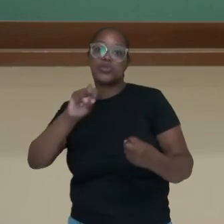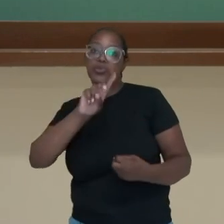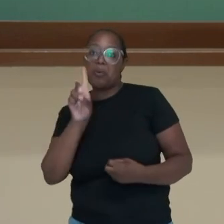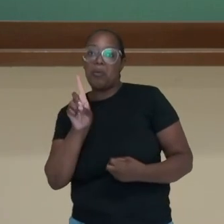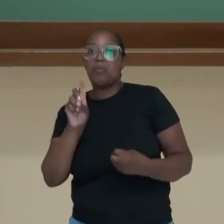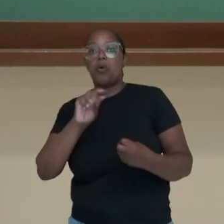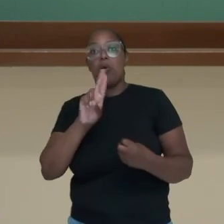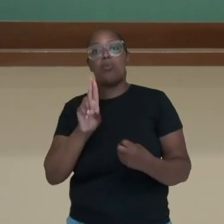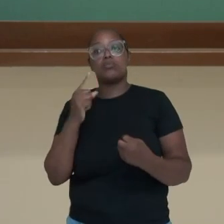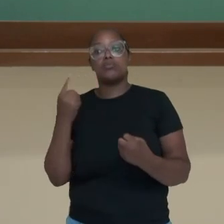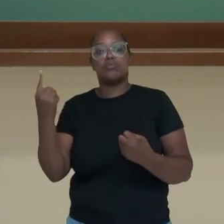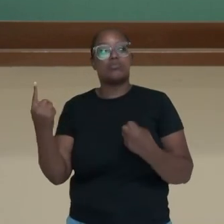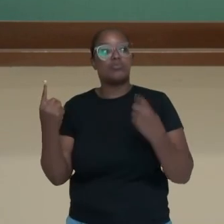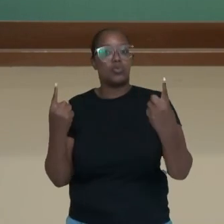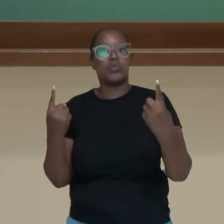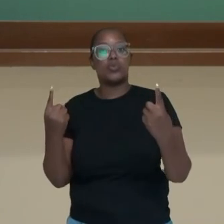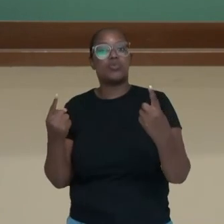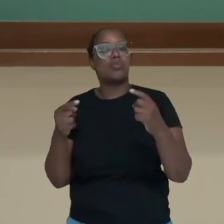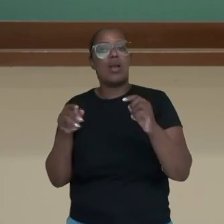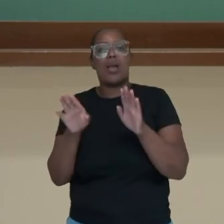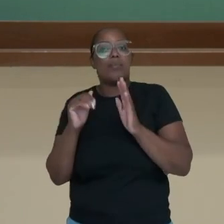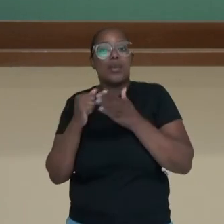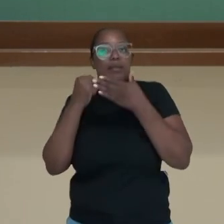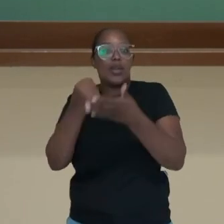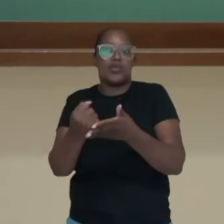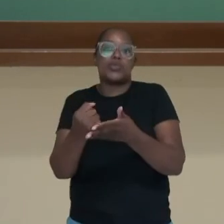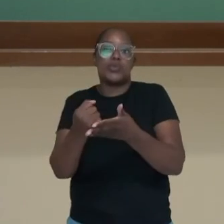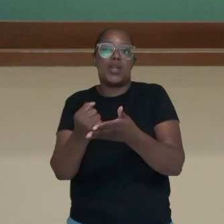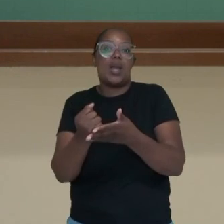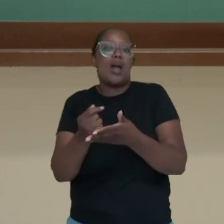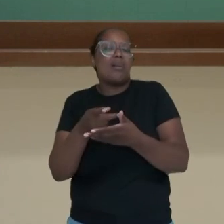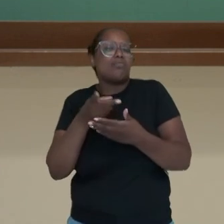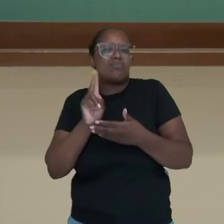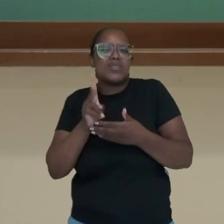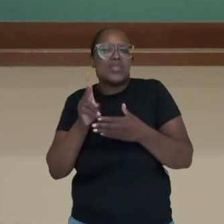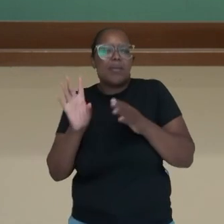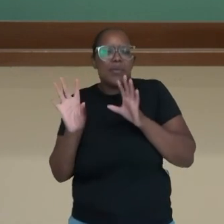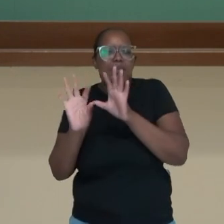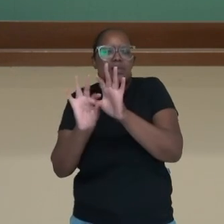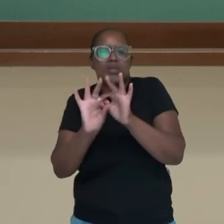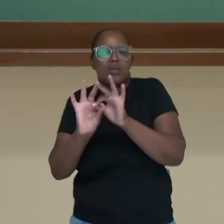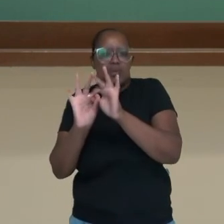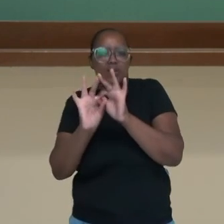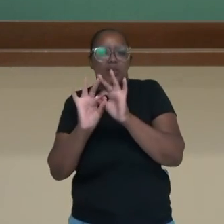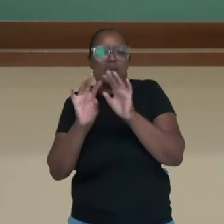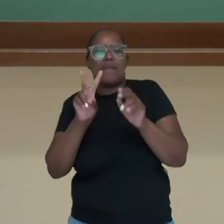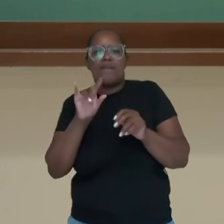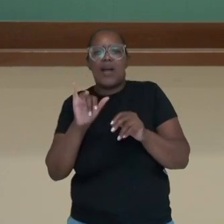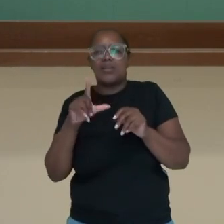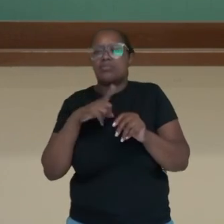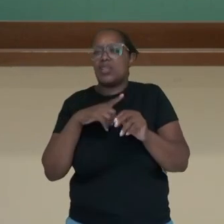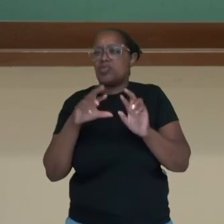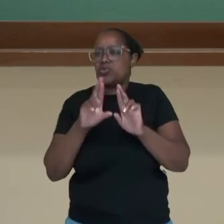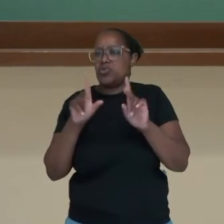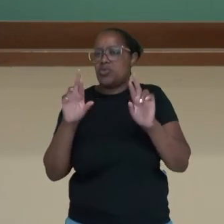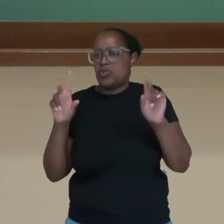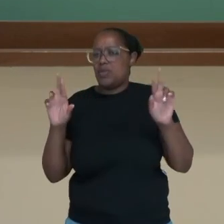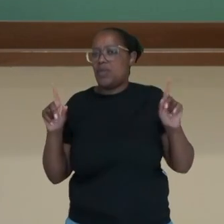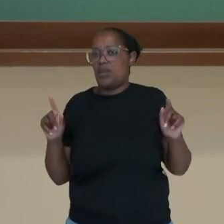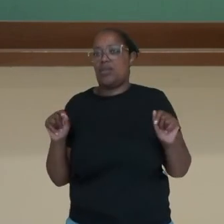enfim, né? Ele, como forma recreativa, existem inúmeras variações